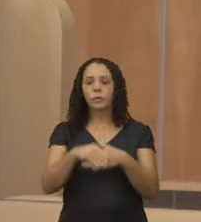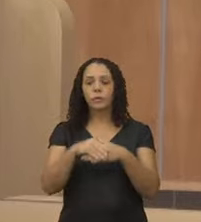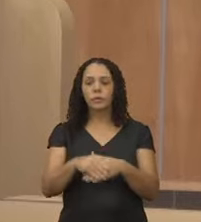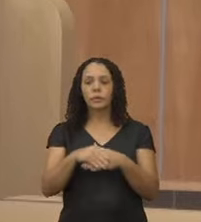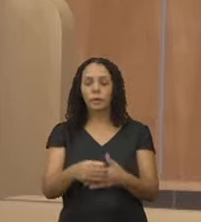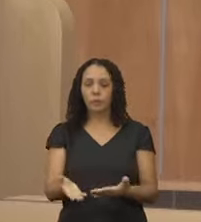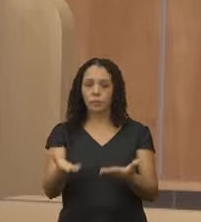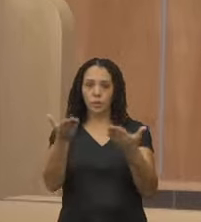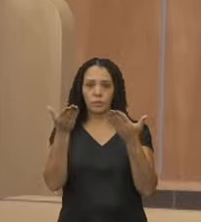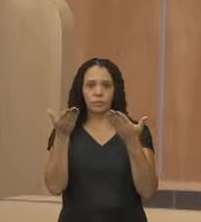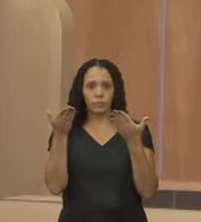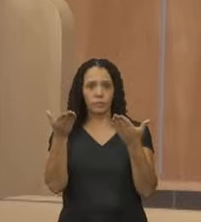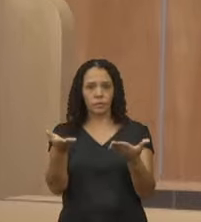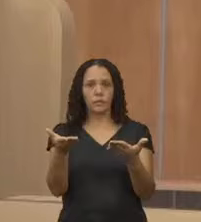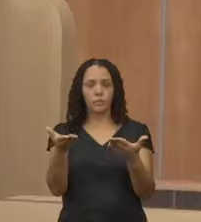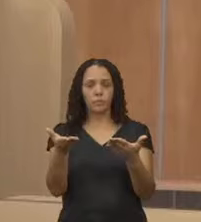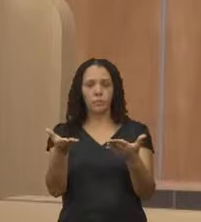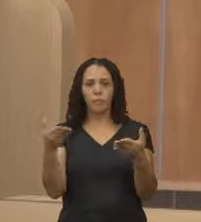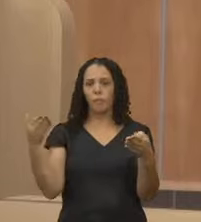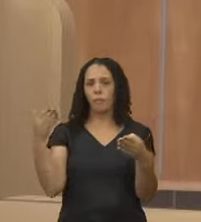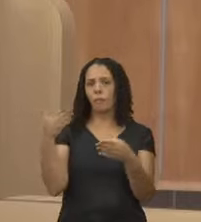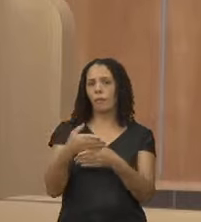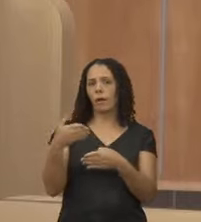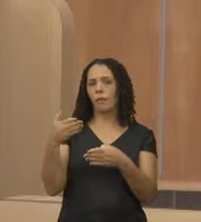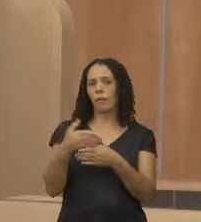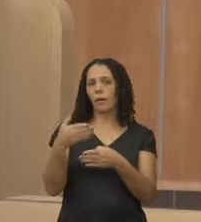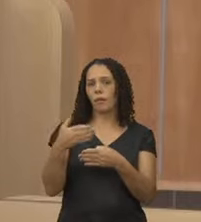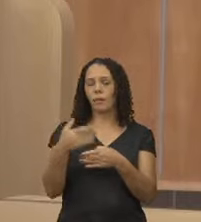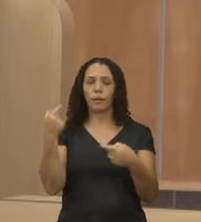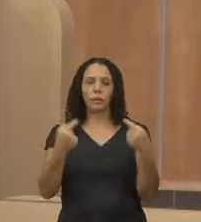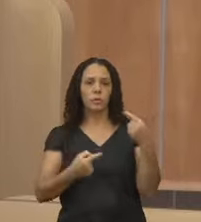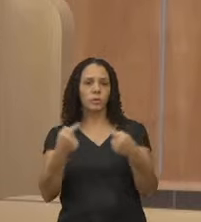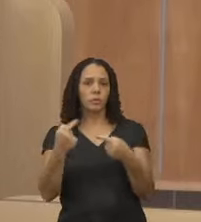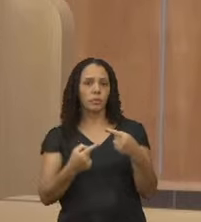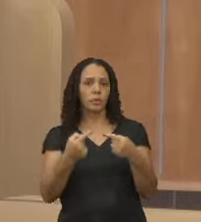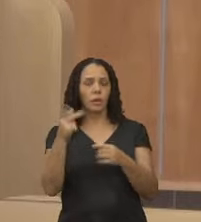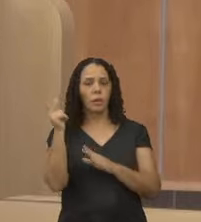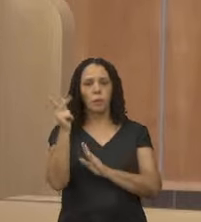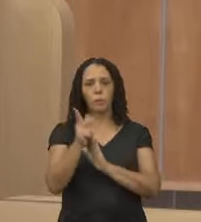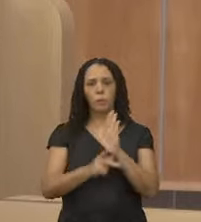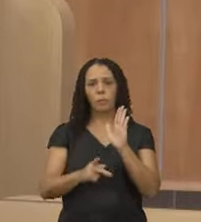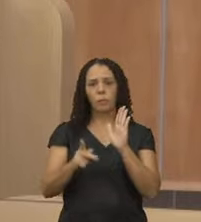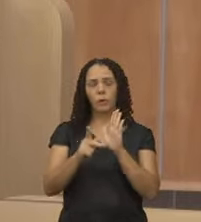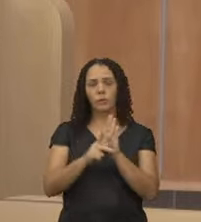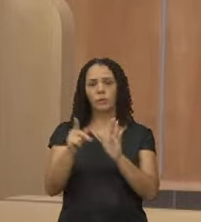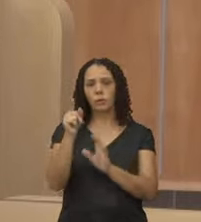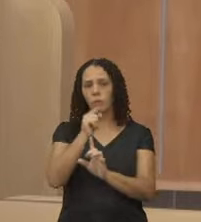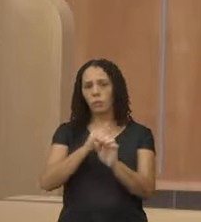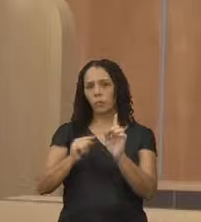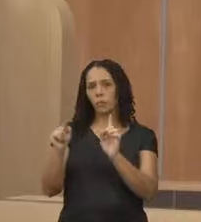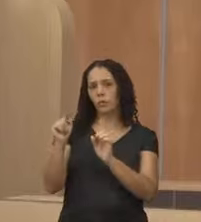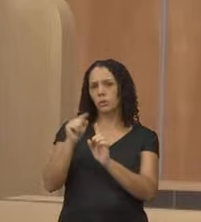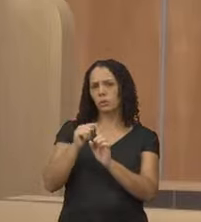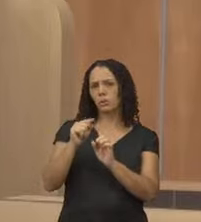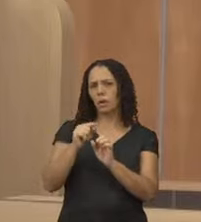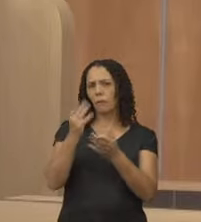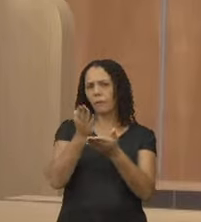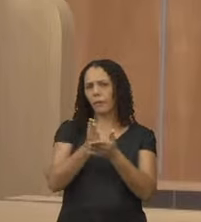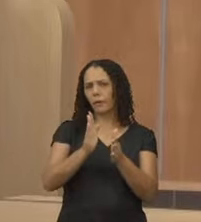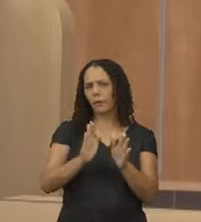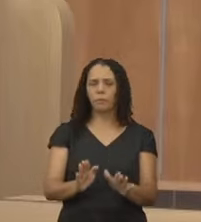cumprimentar você que está participando da discussão de um projeto que tem como objetivo extinguir